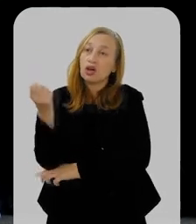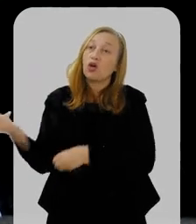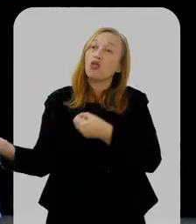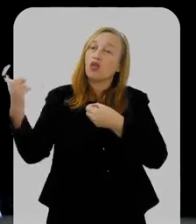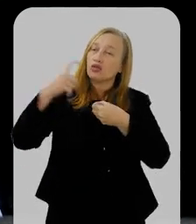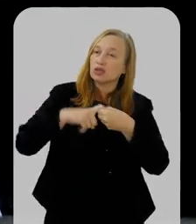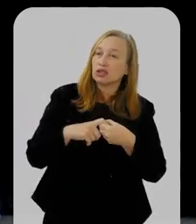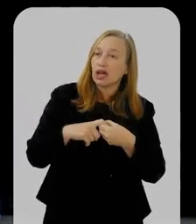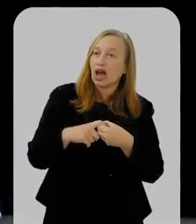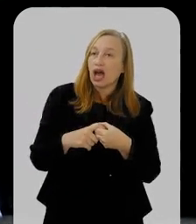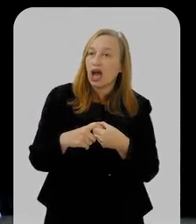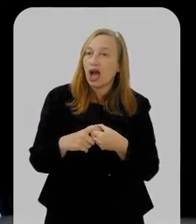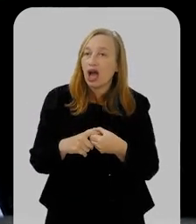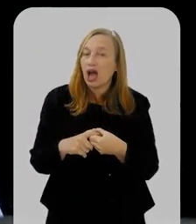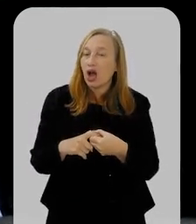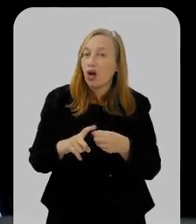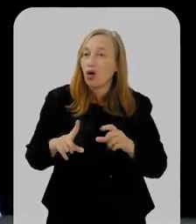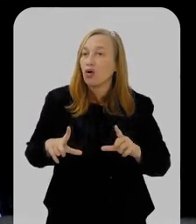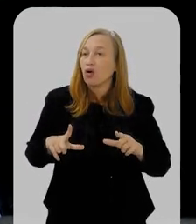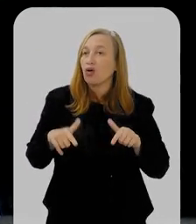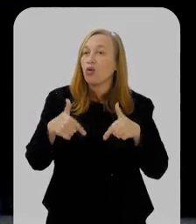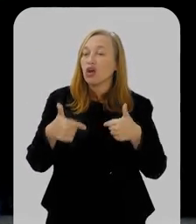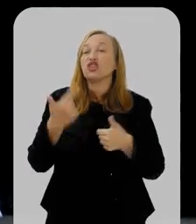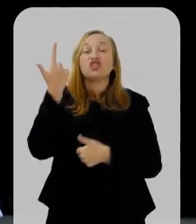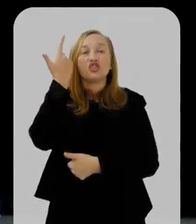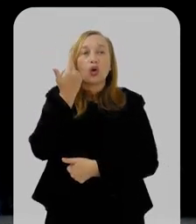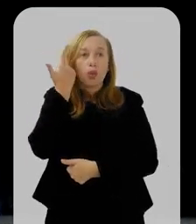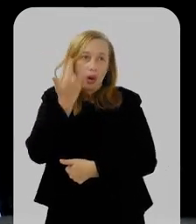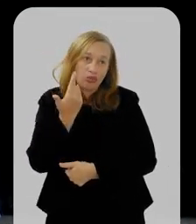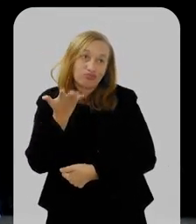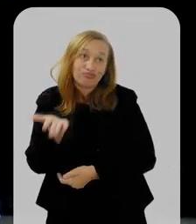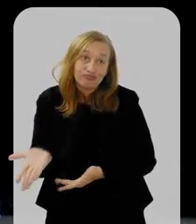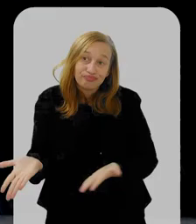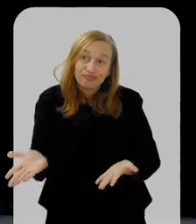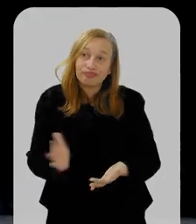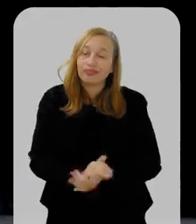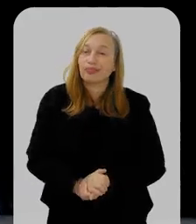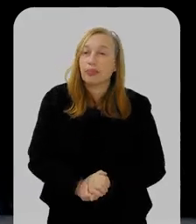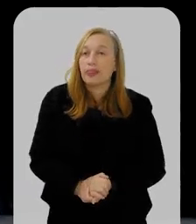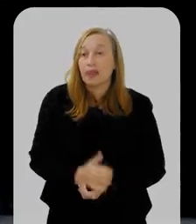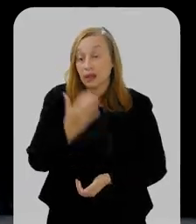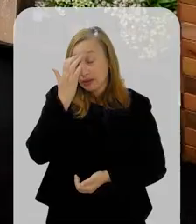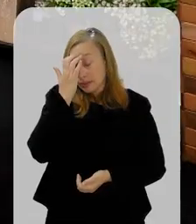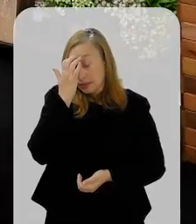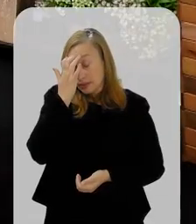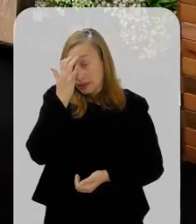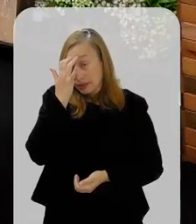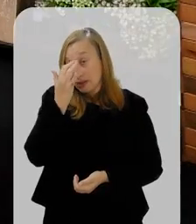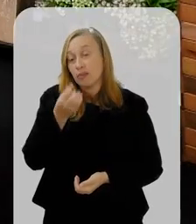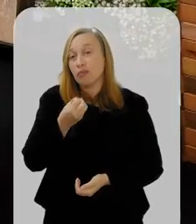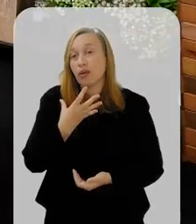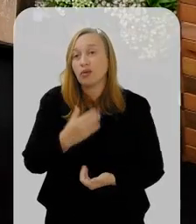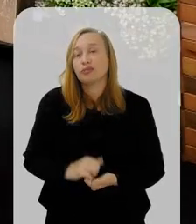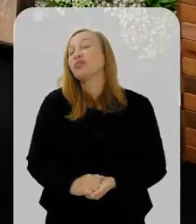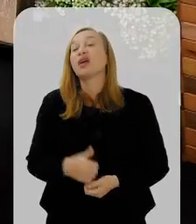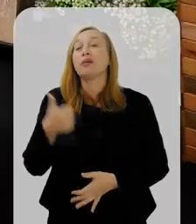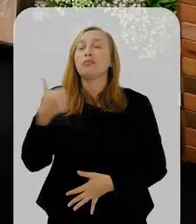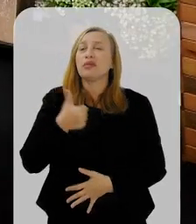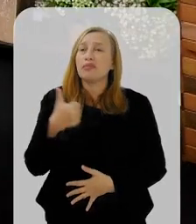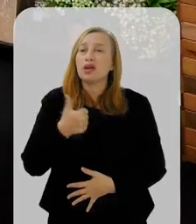que o Rio Grande do Sul vai poder voltar, vamos dizer assim, minimamente à sua funcionalidade aí?